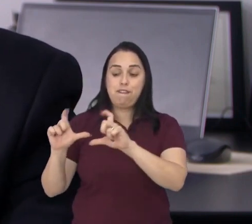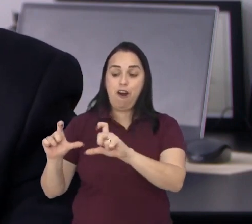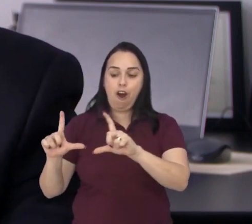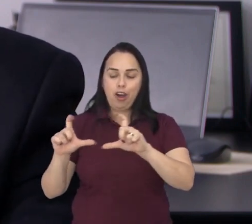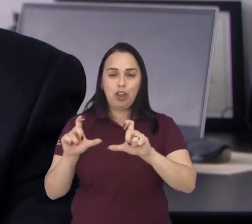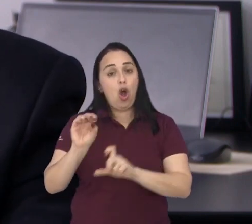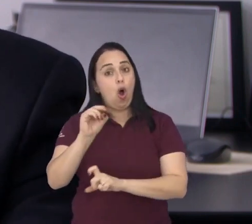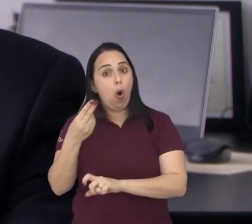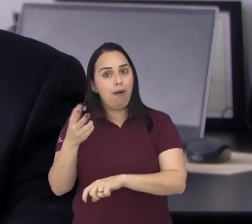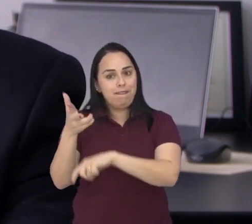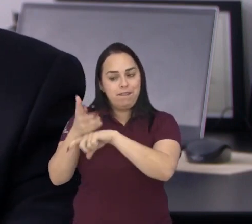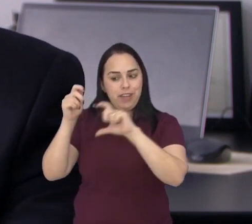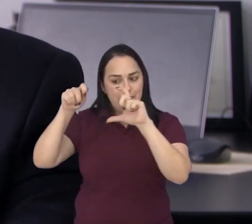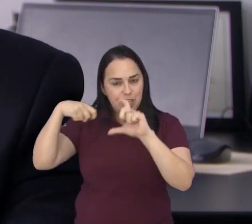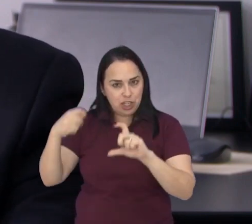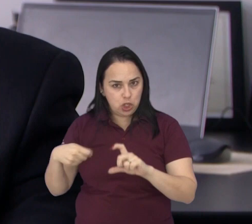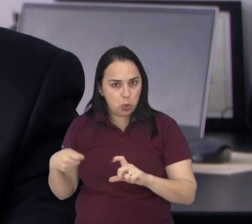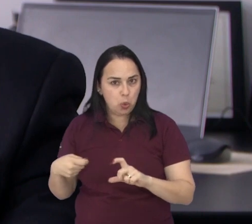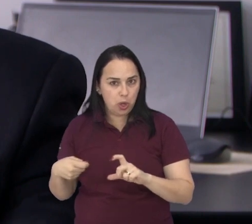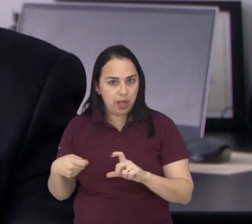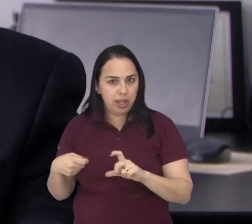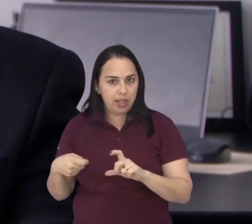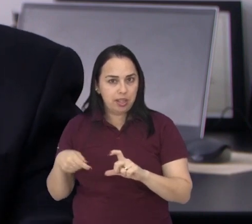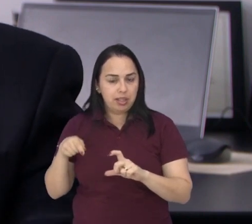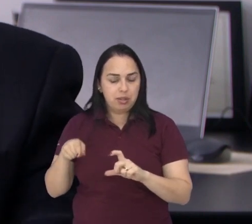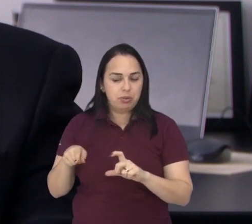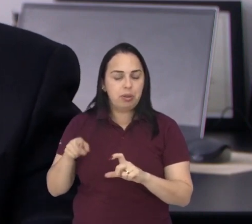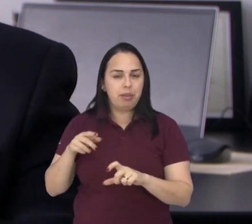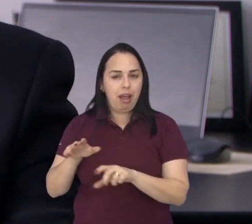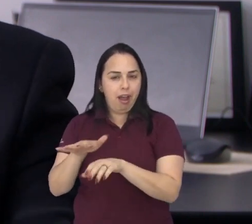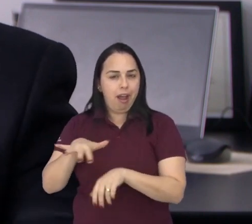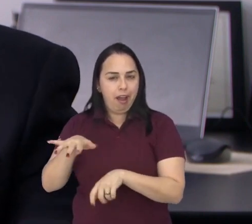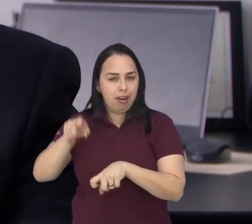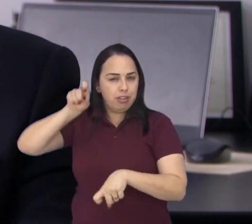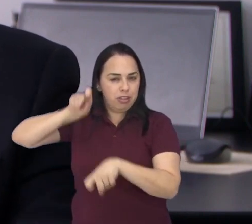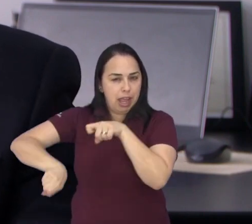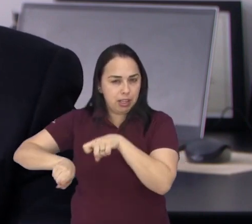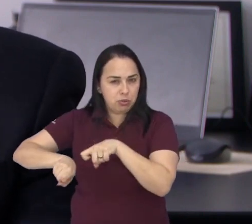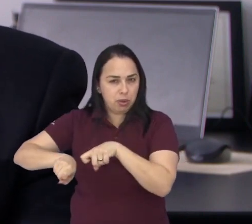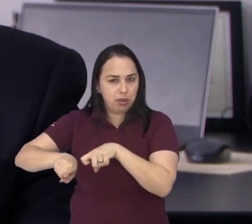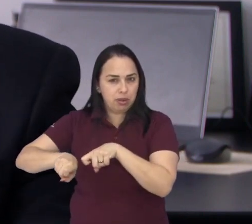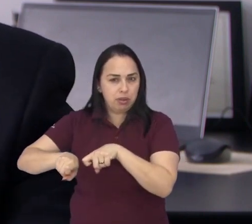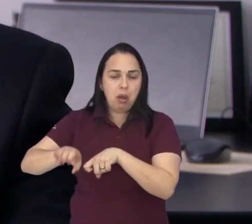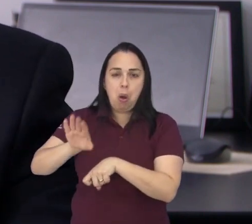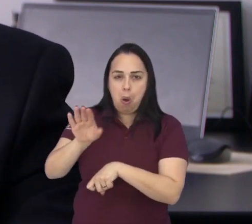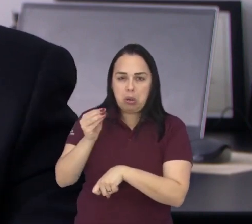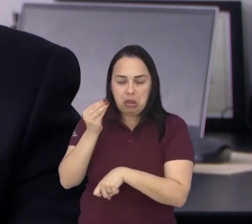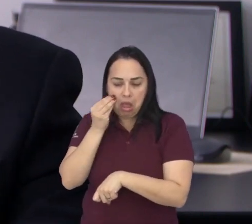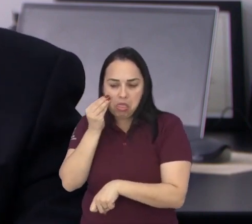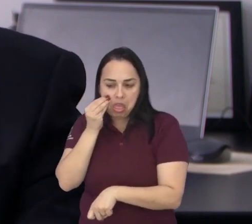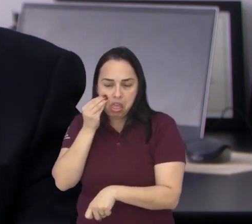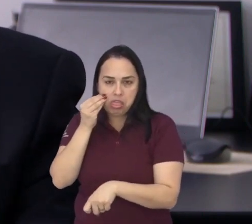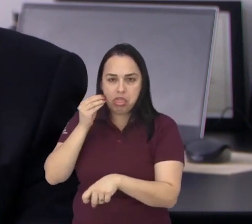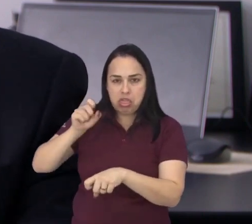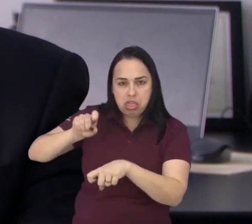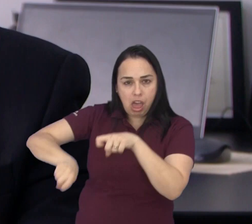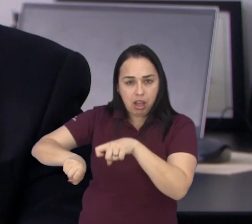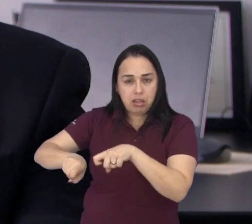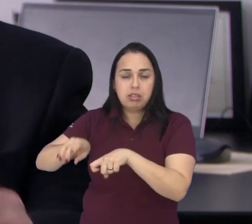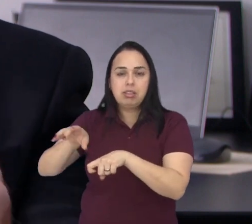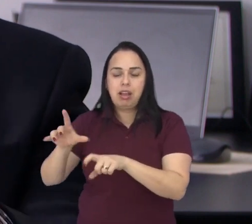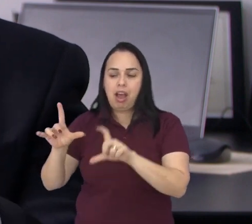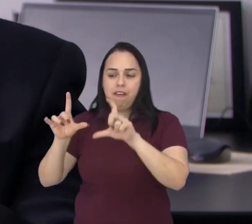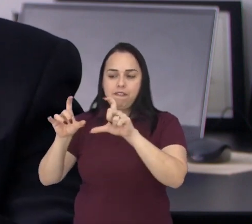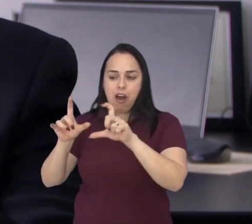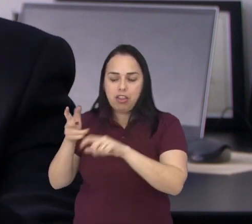disseminação de fotos ou vídeos envolvendo crianças com cunho sexual. Mesmo que simulando, por exemplo, cenas de